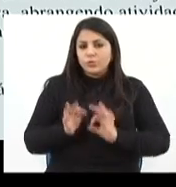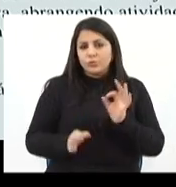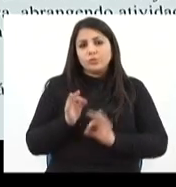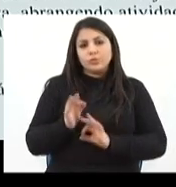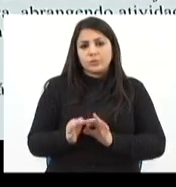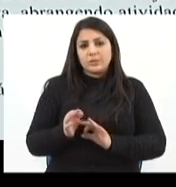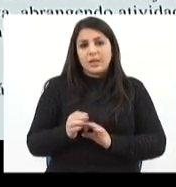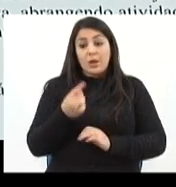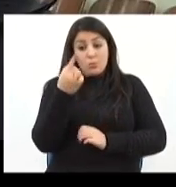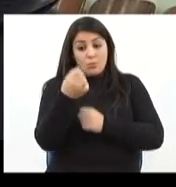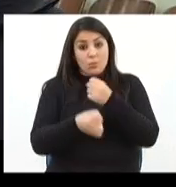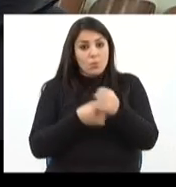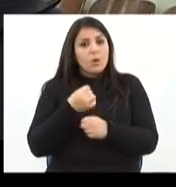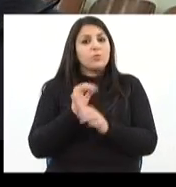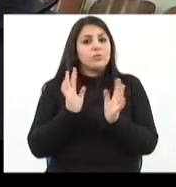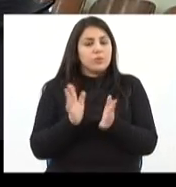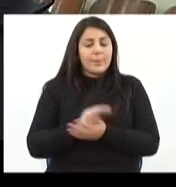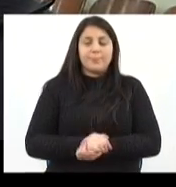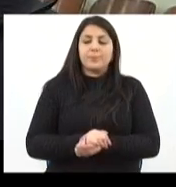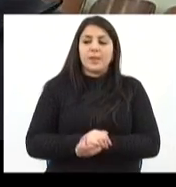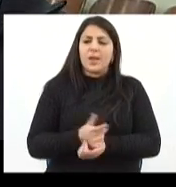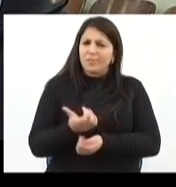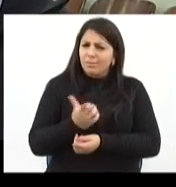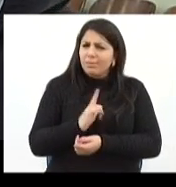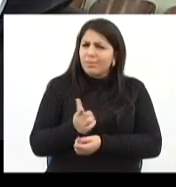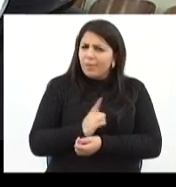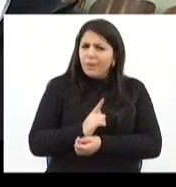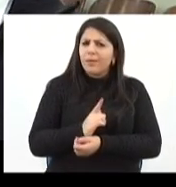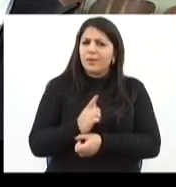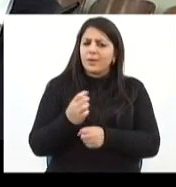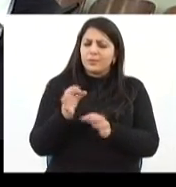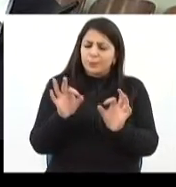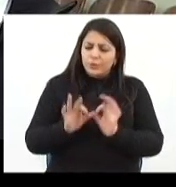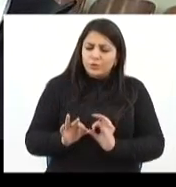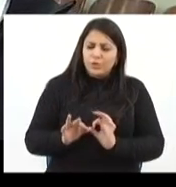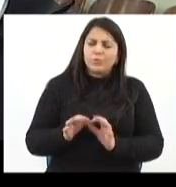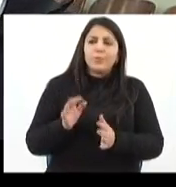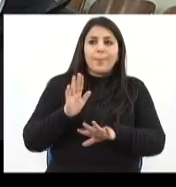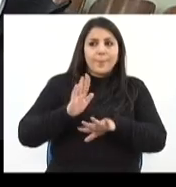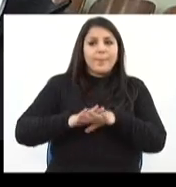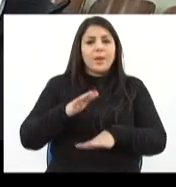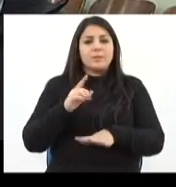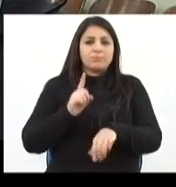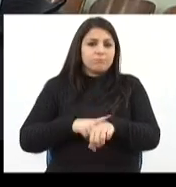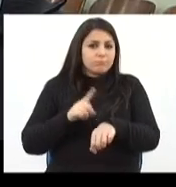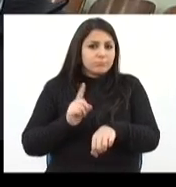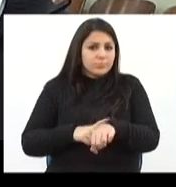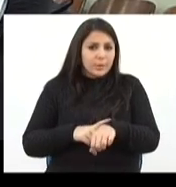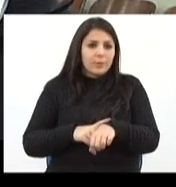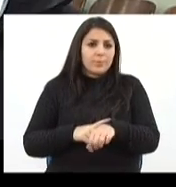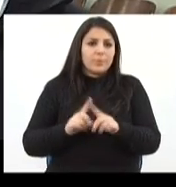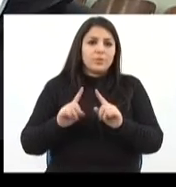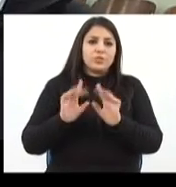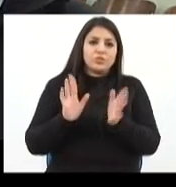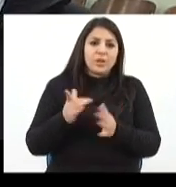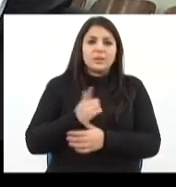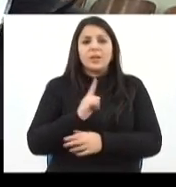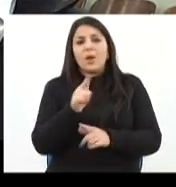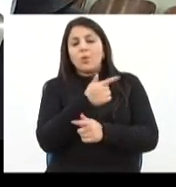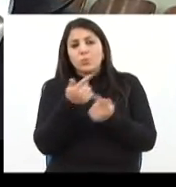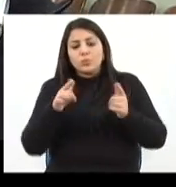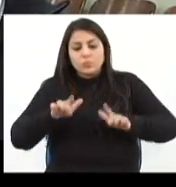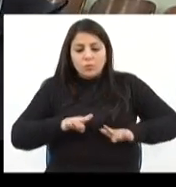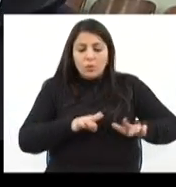existe há 1 ano. Tem este projeto há mais tempo, já vem trabalhando, estudando, pesquisando nessa área e já tem